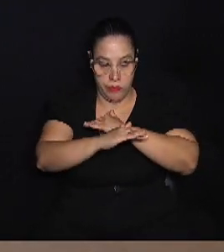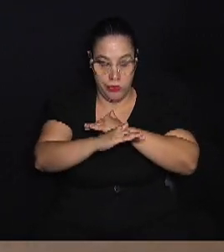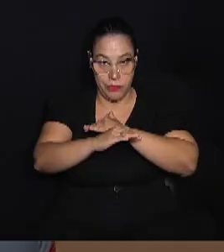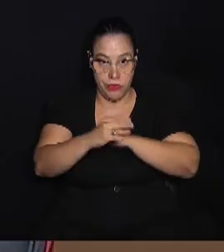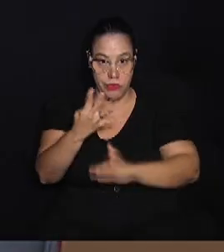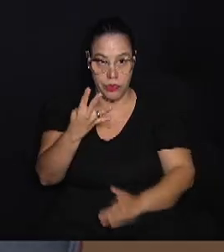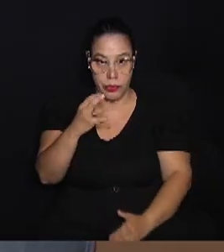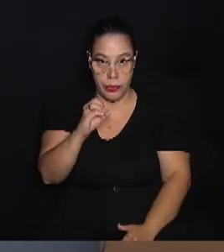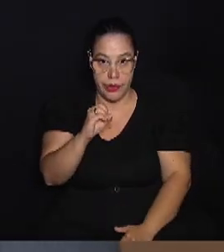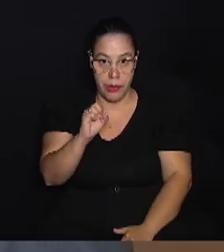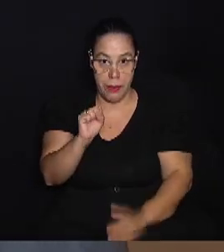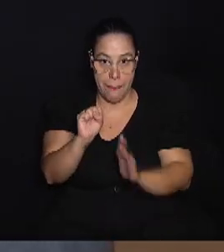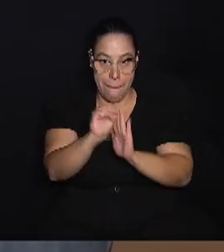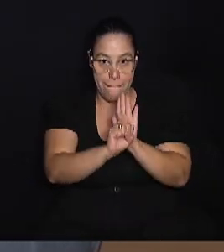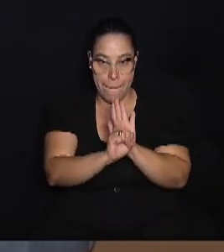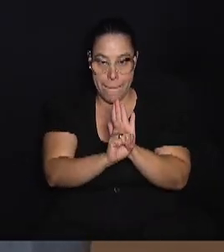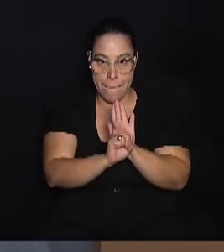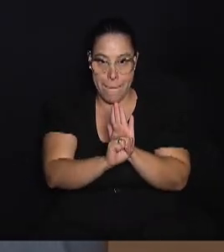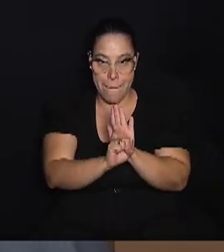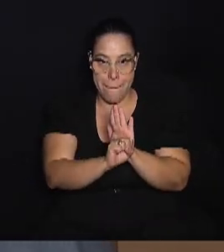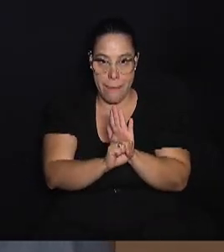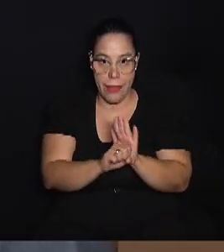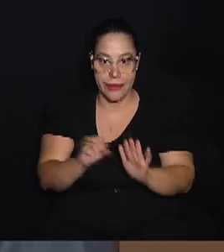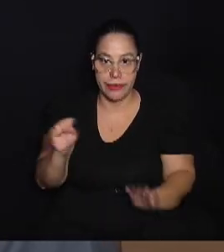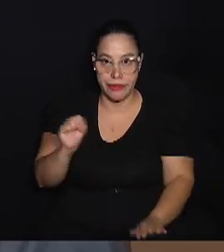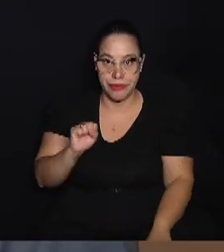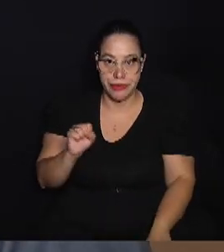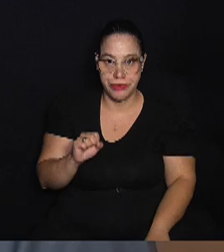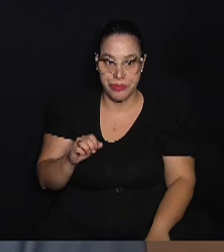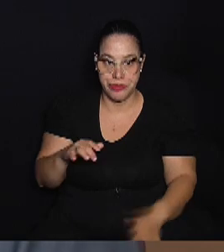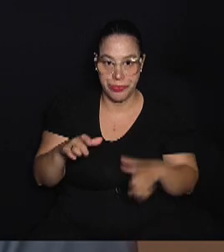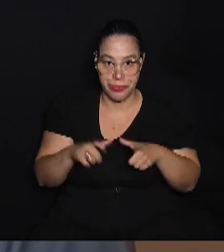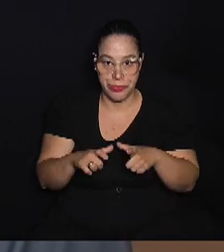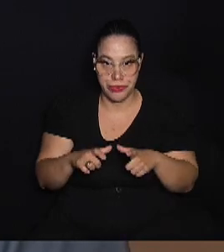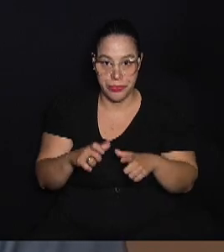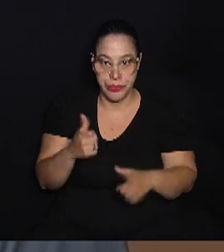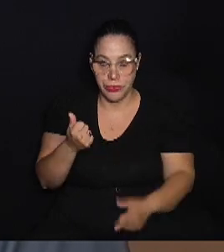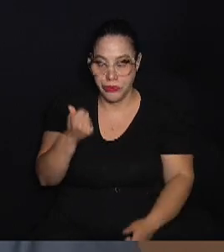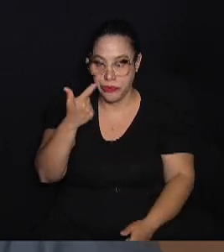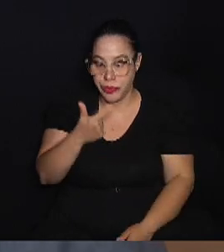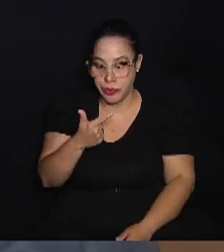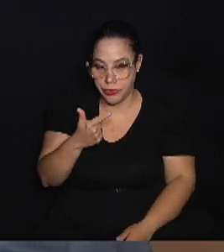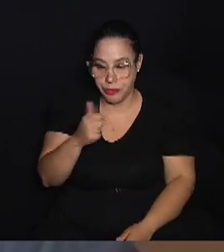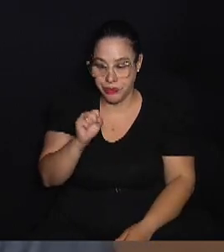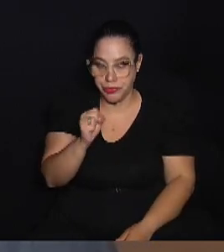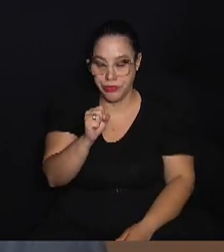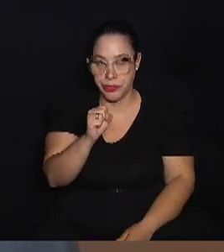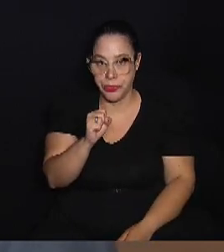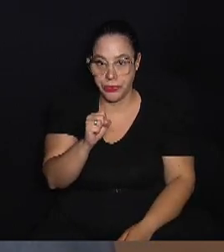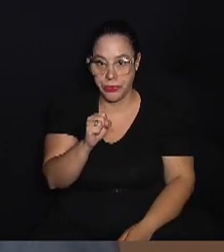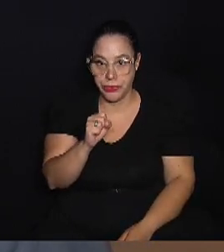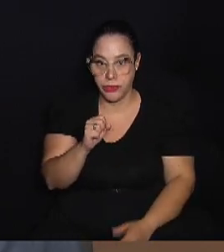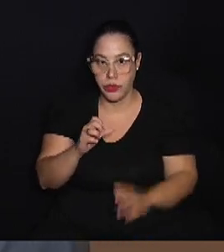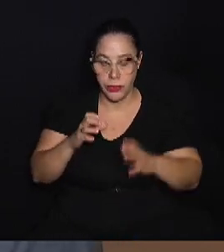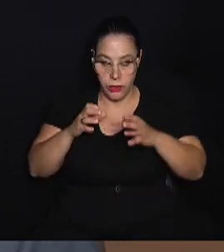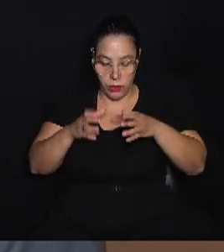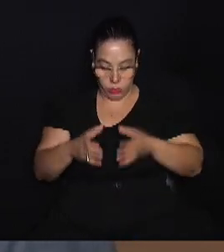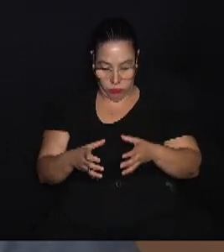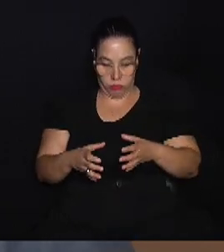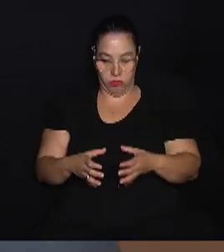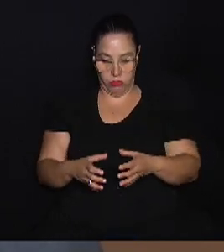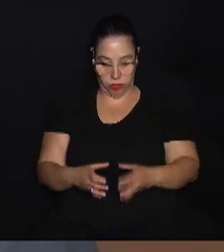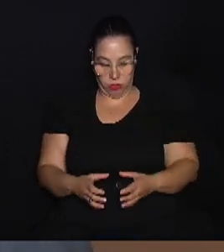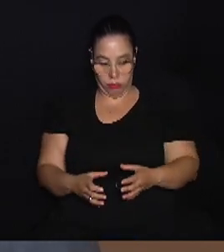40 segundos, sendo que se eu estou no campo de defesa só posso ficar 12 segundos nele. Estou com a bola parada no colo, eu tenho